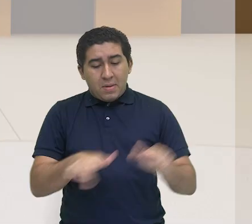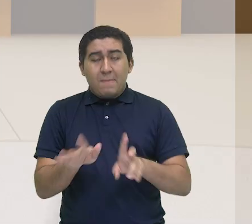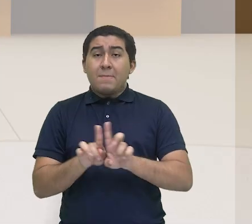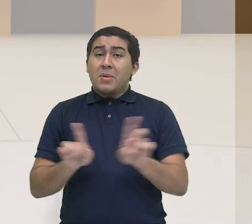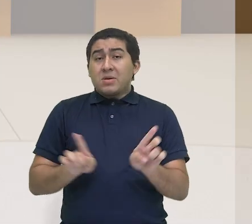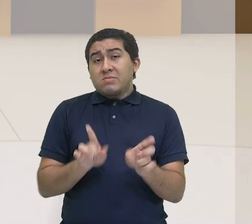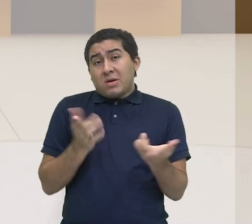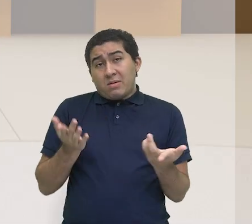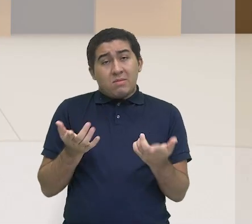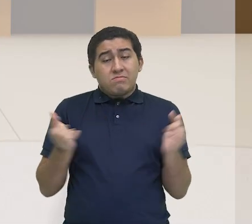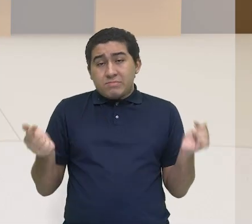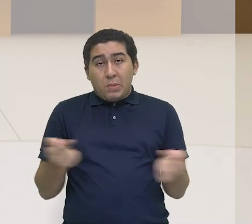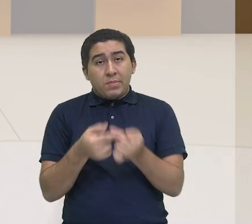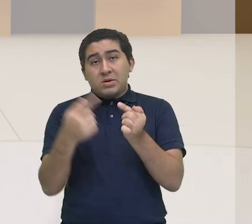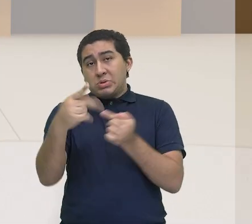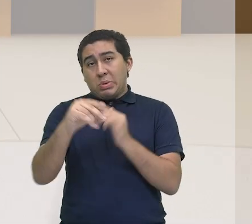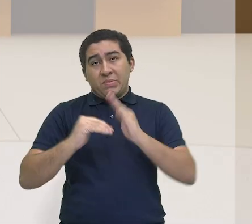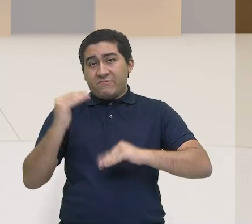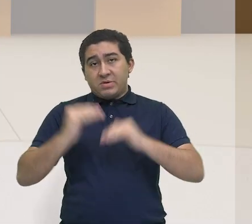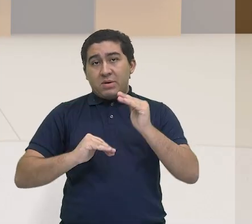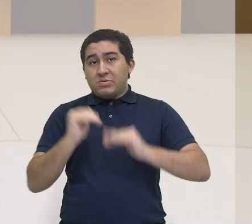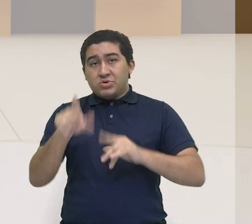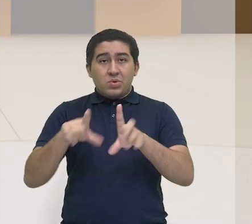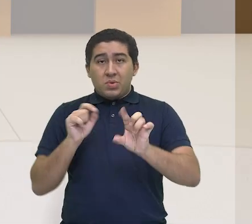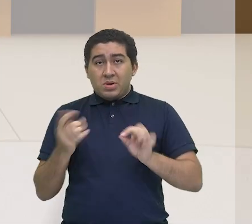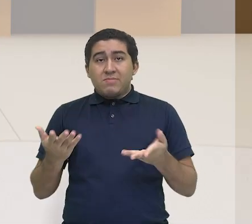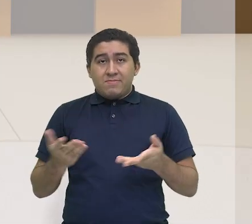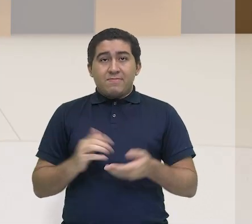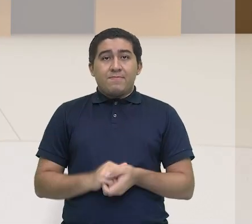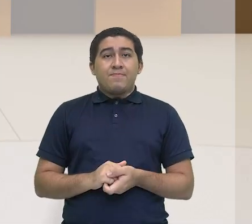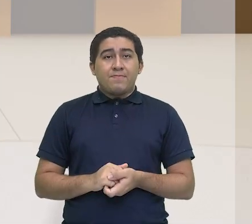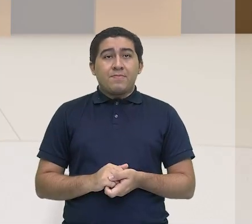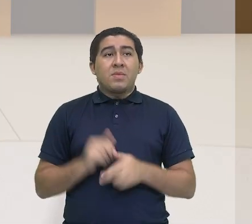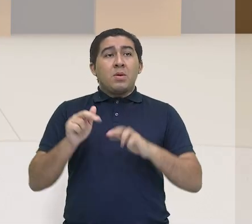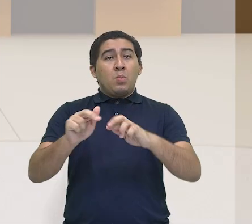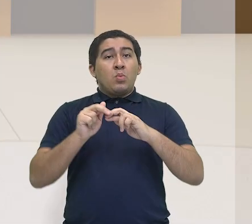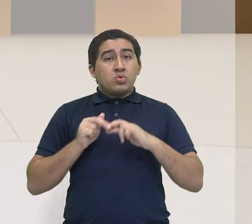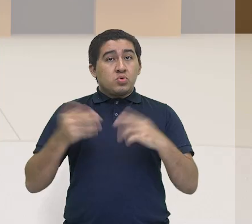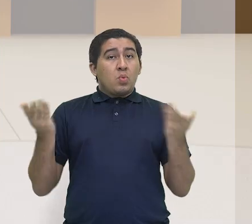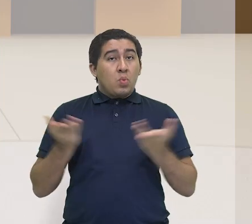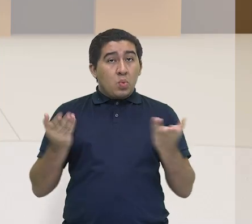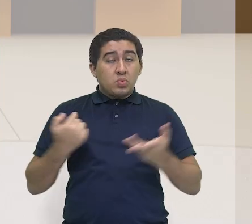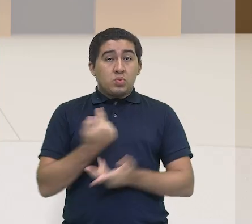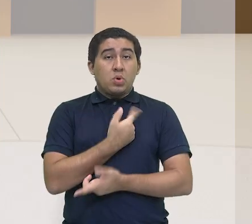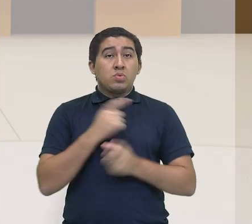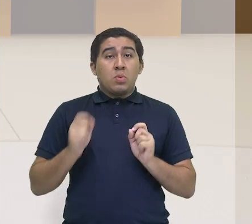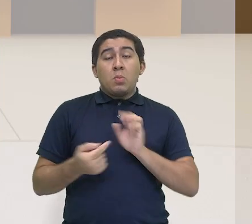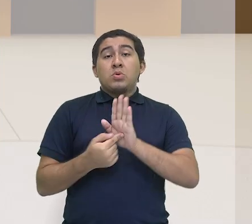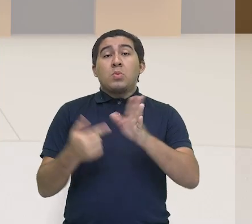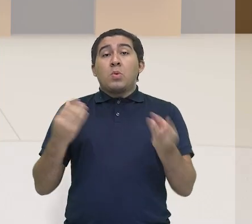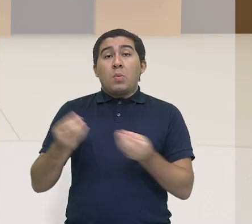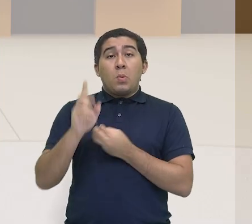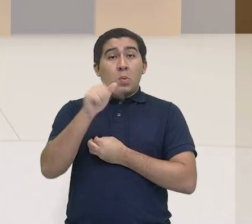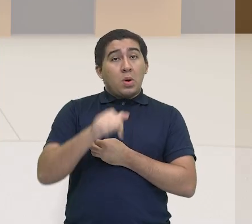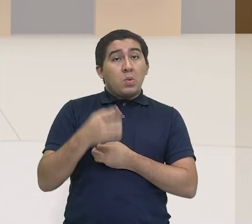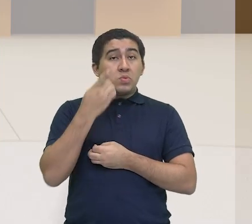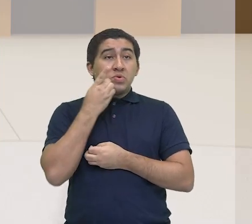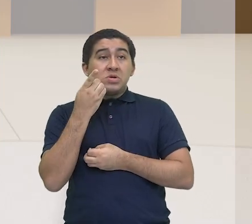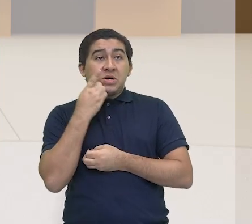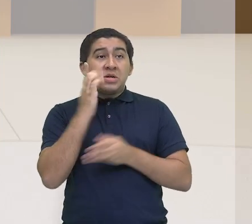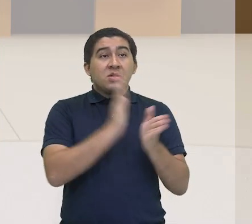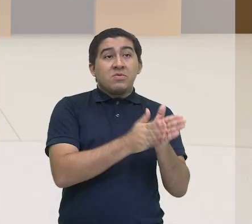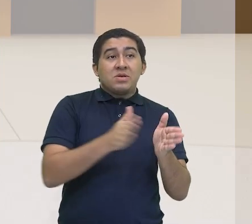faz parte da profissão que você escolheu, né? Por isso que hoje a gente trouxe para vocês um pouco de como é a rotina